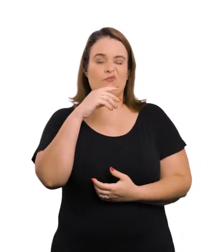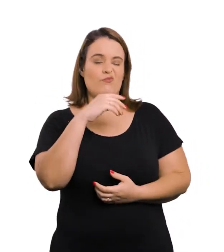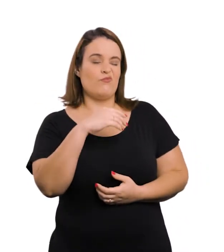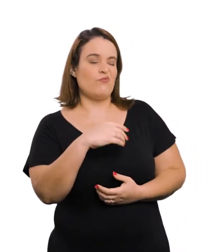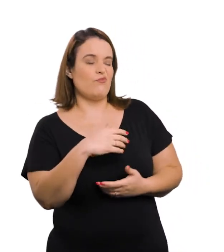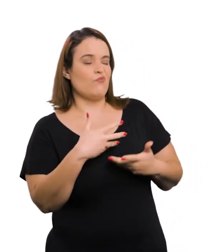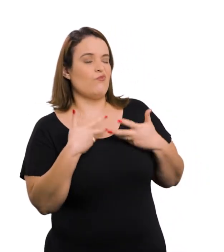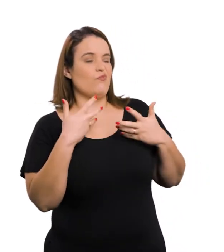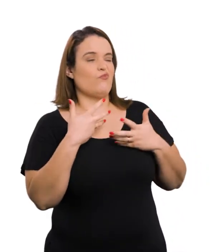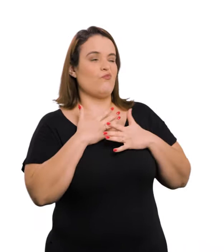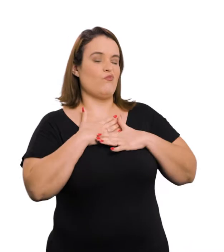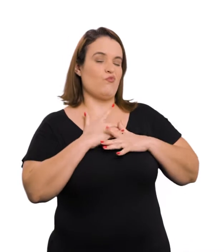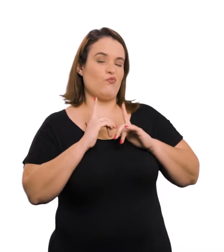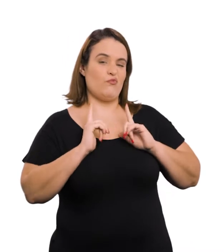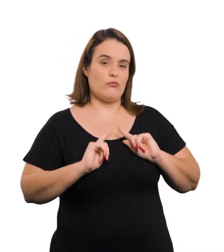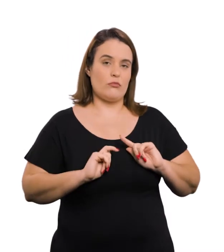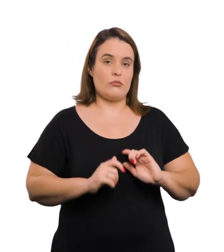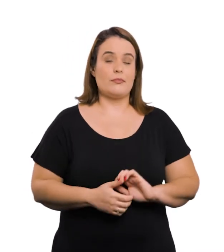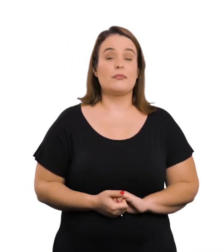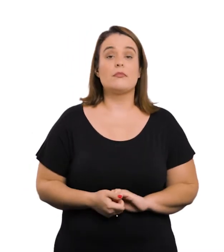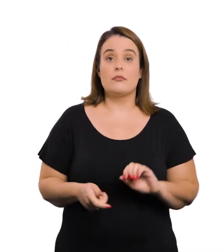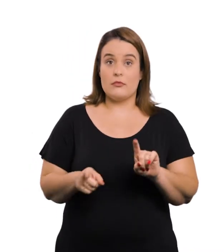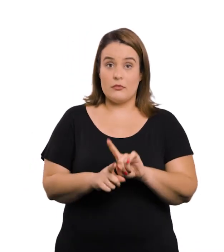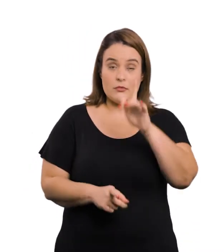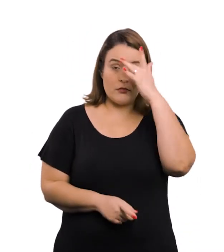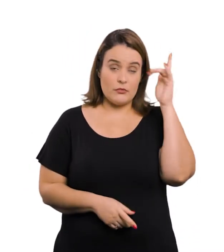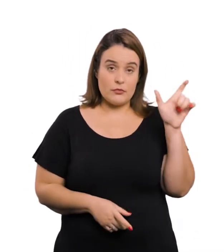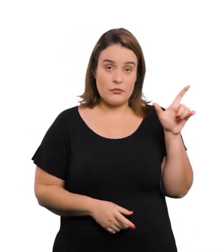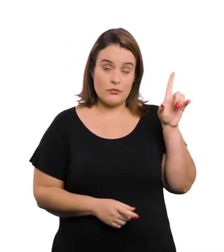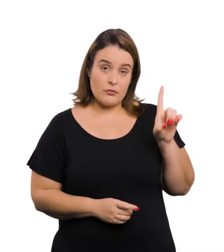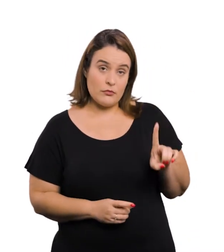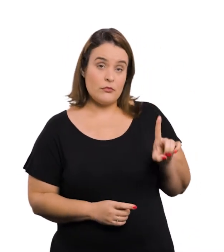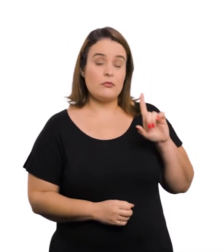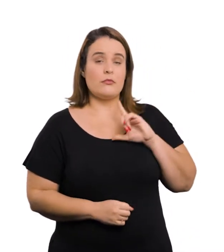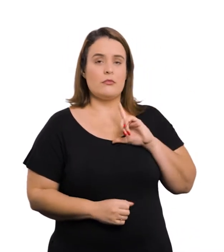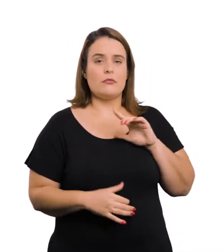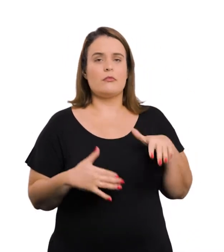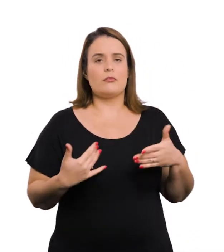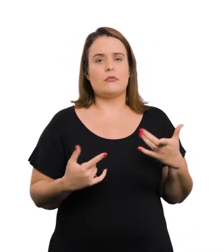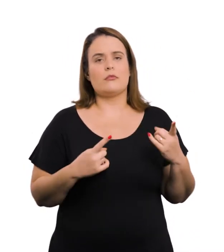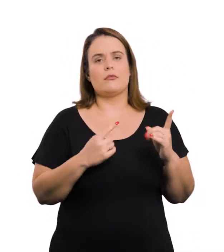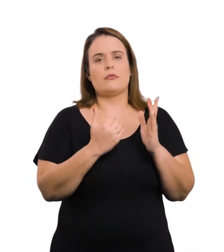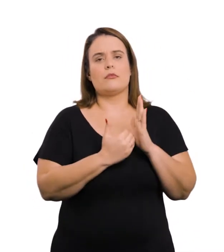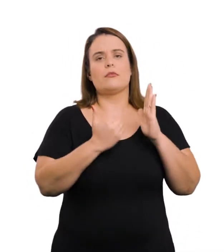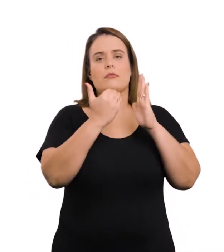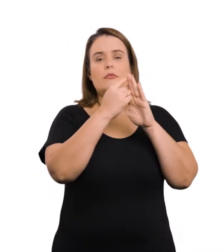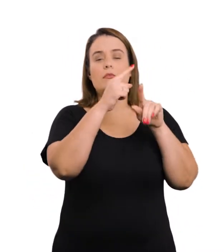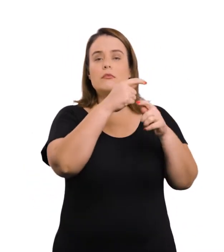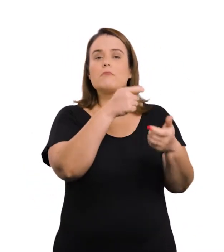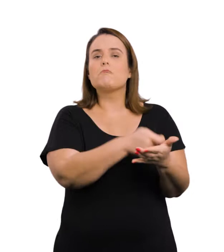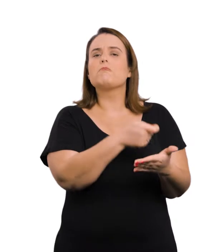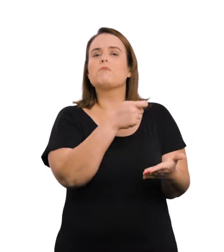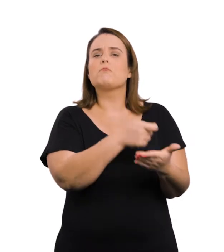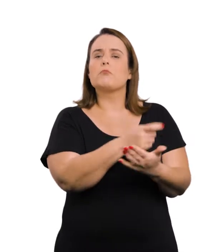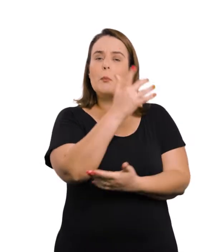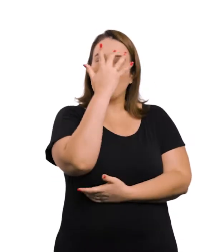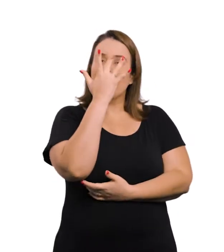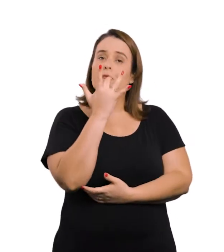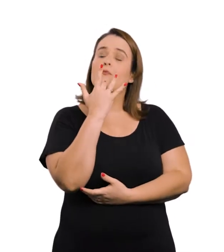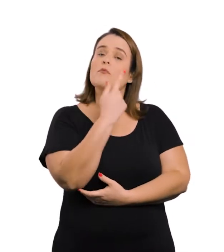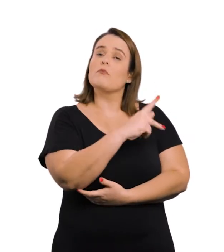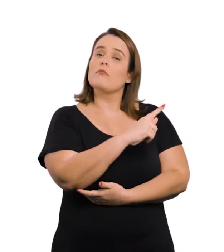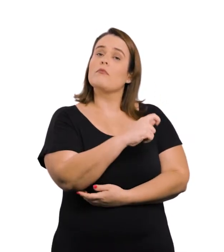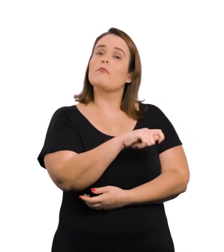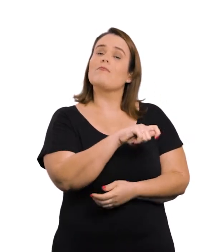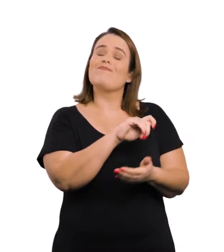desmotivação e insatisfação. O mesmo vale para as pessoas com deficiência e, nesse caso, o superdimensionamento das exigências do